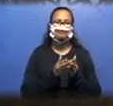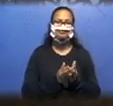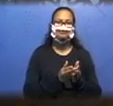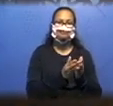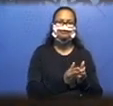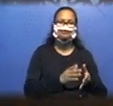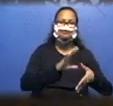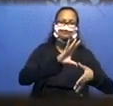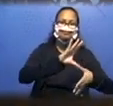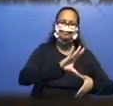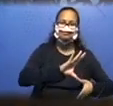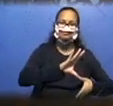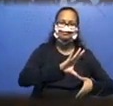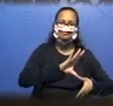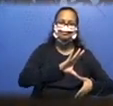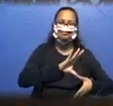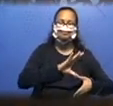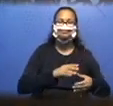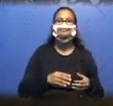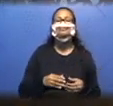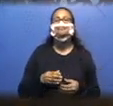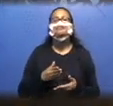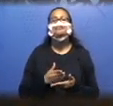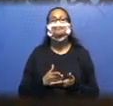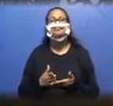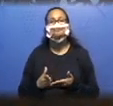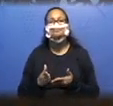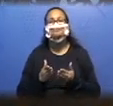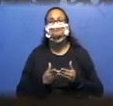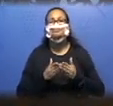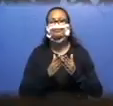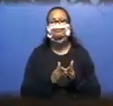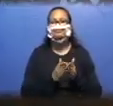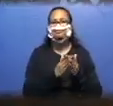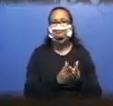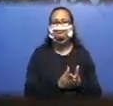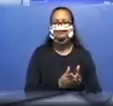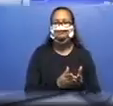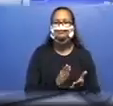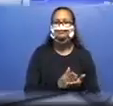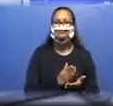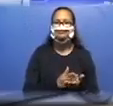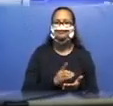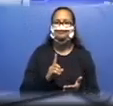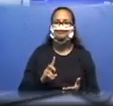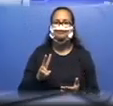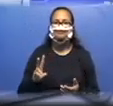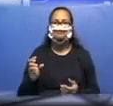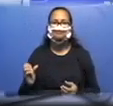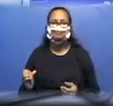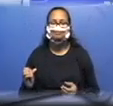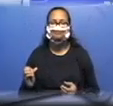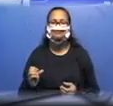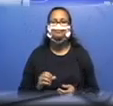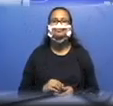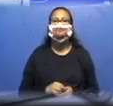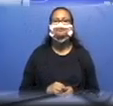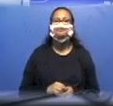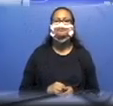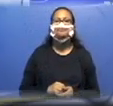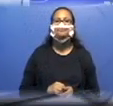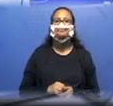para a América. Nós começamos lá nas navegações, fomos até a 126 e vamos dar continuidade.